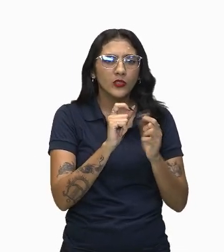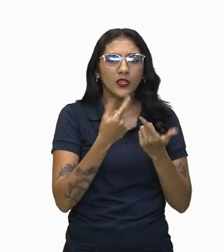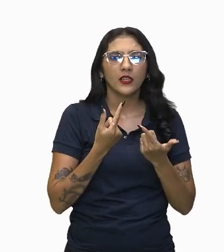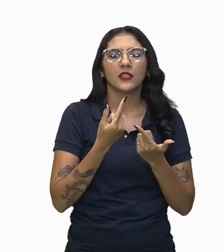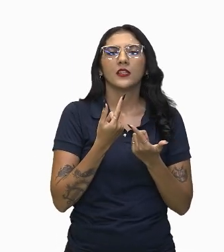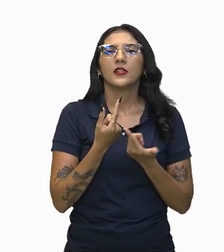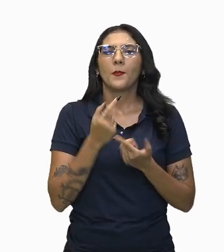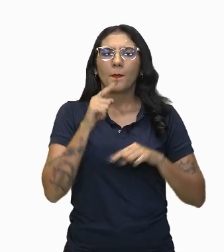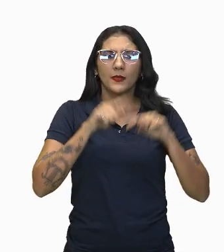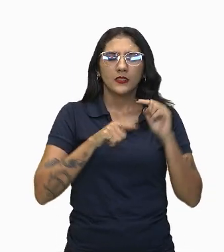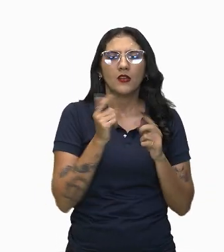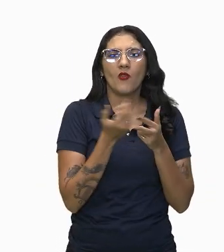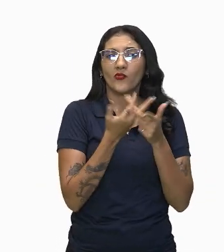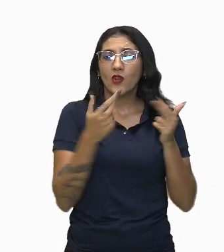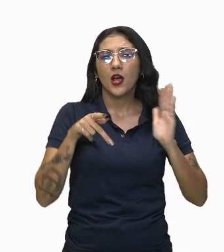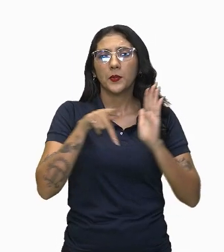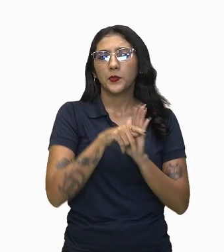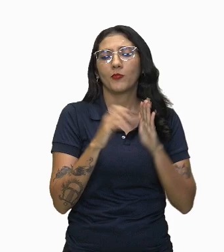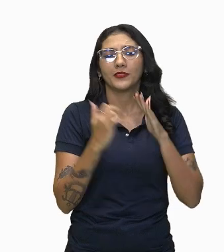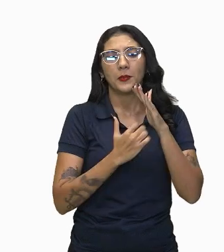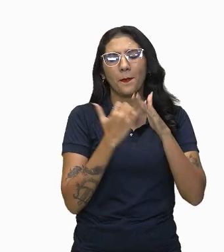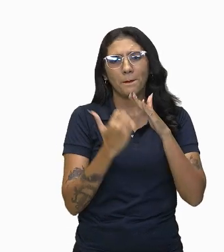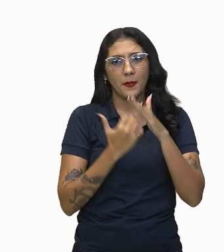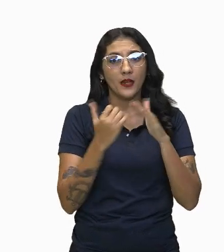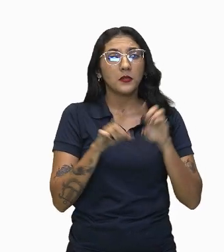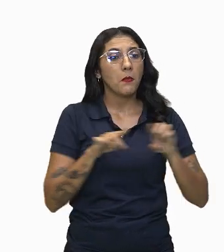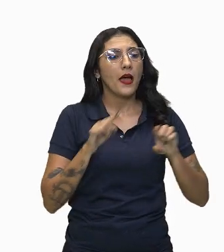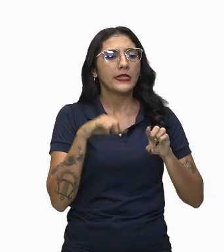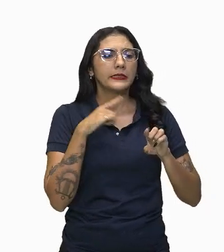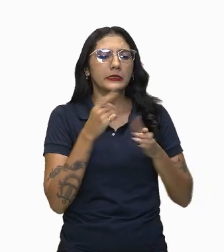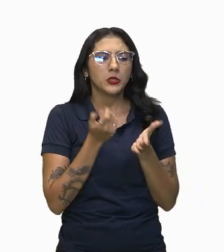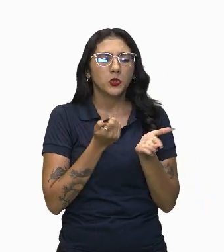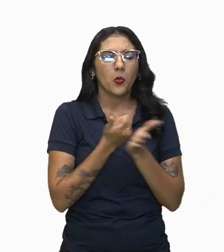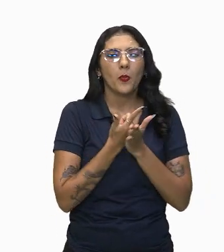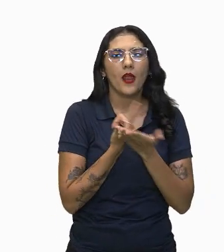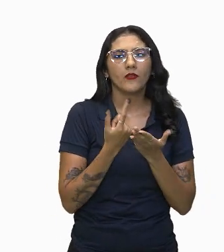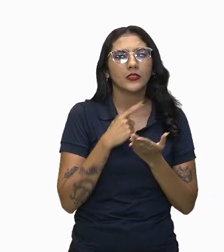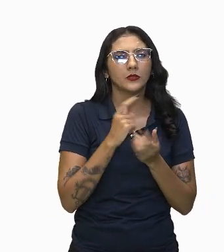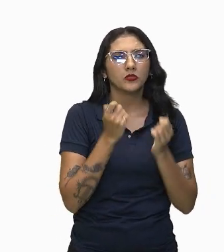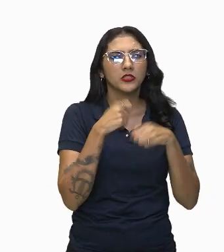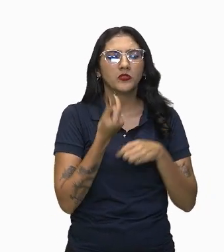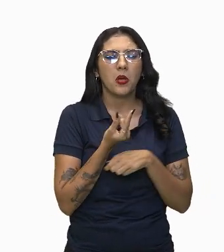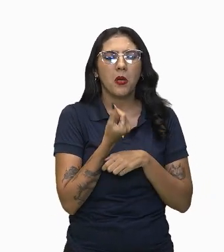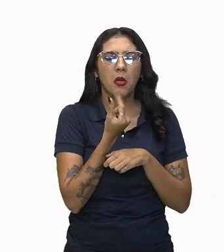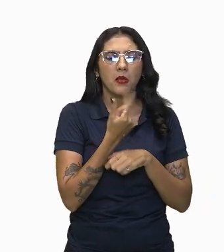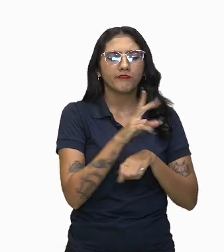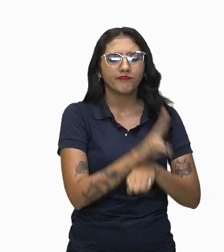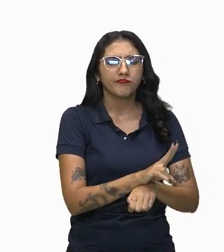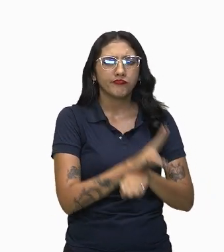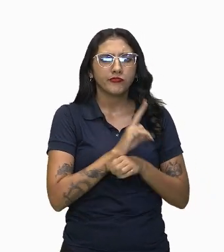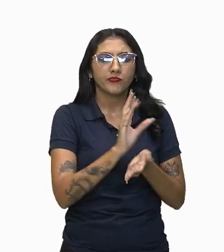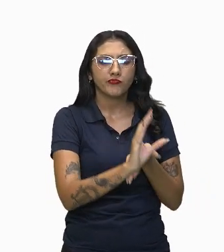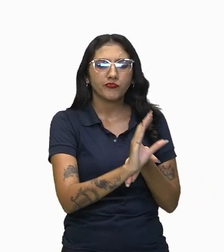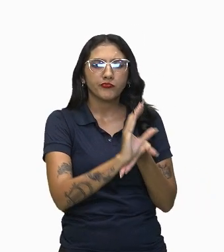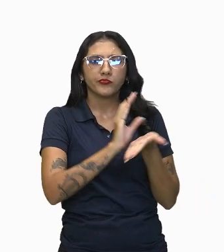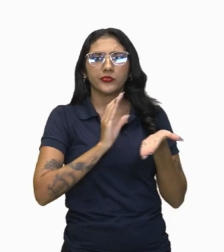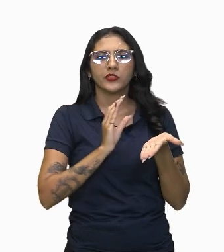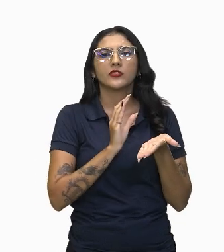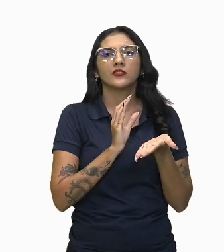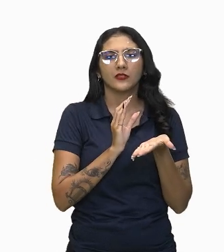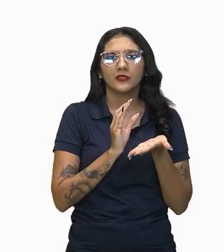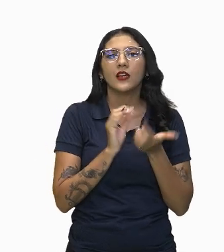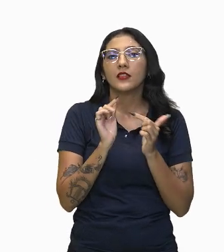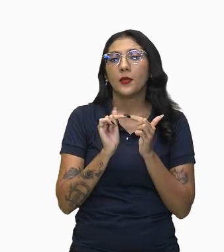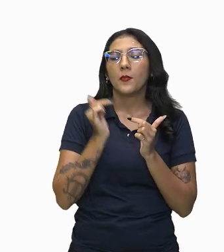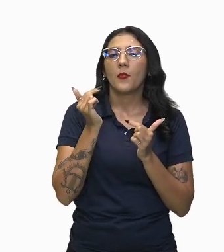essas ações, especulando reter um valor, ganhar um lucro com o valor daquelas ações, e